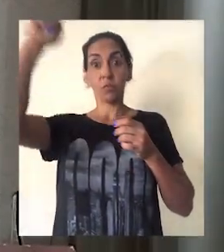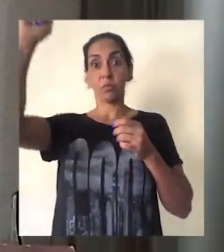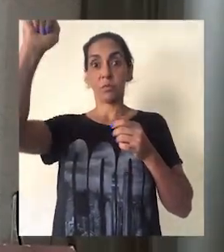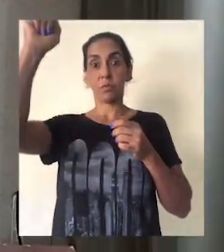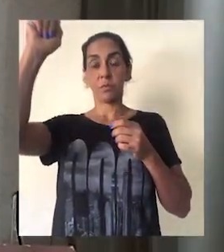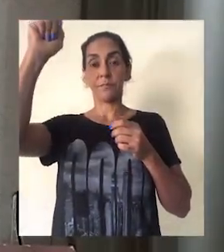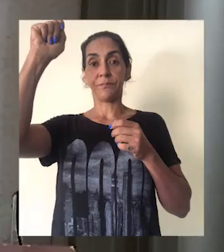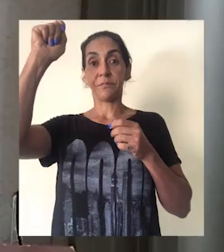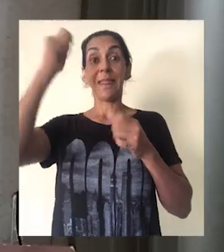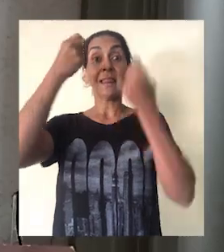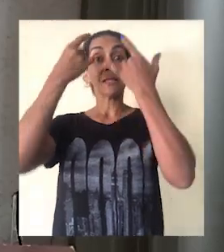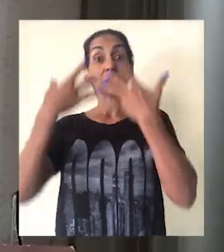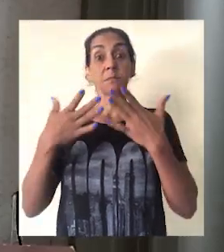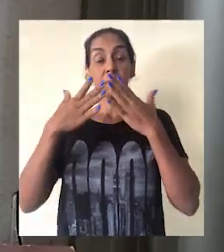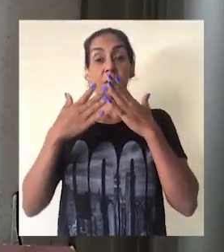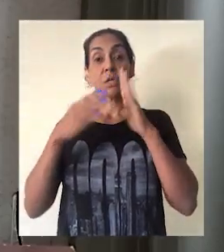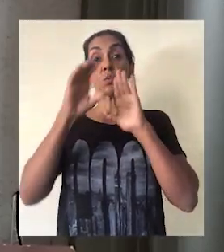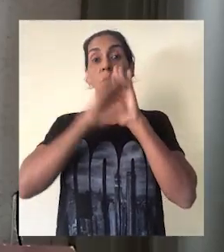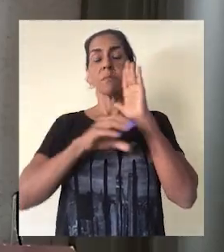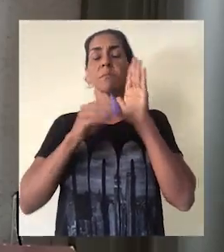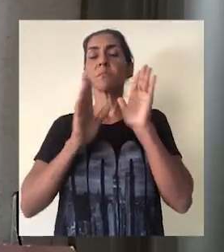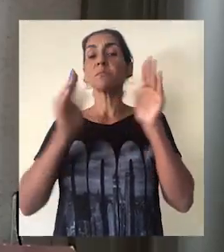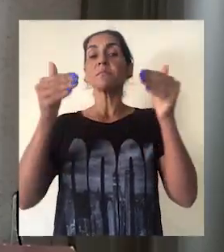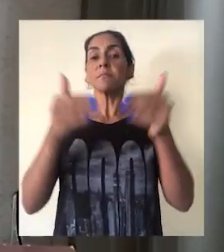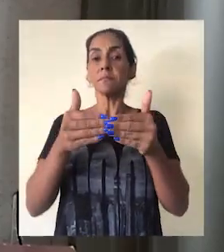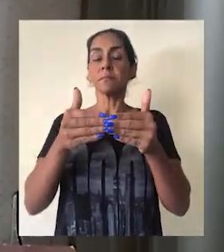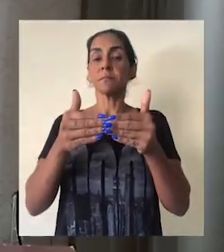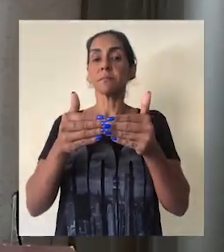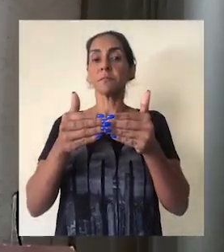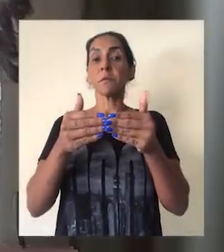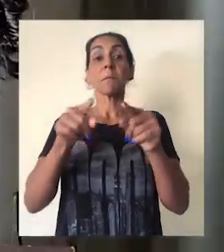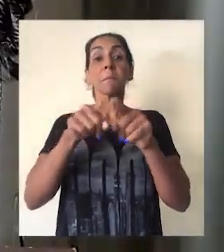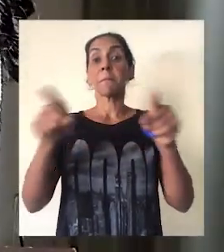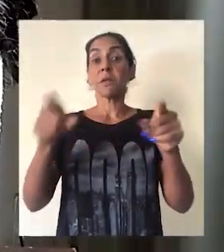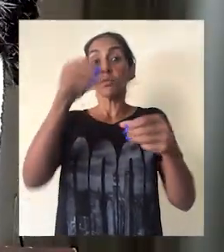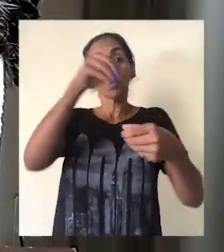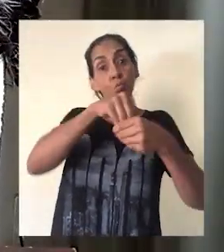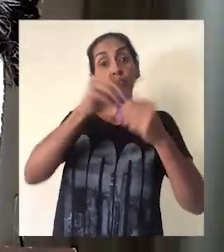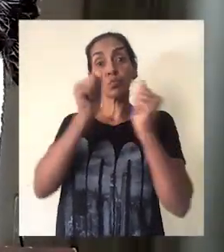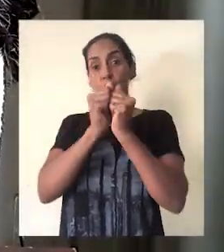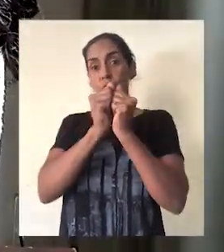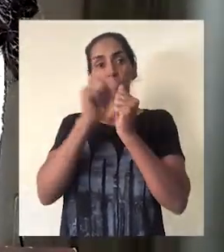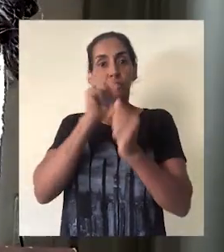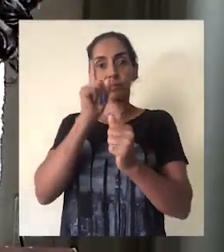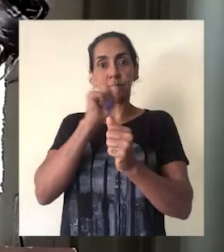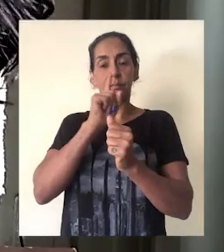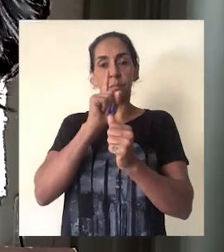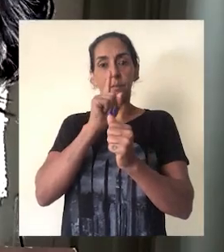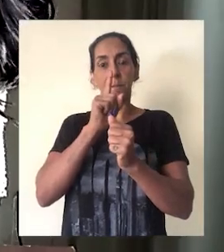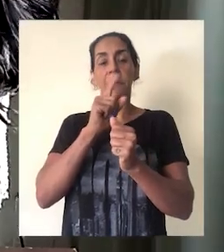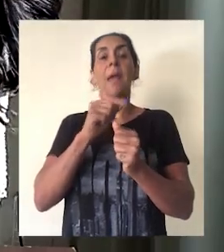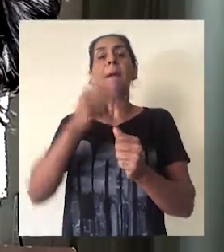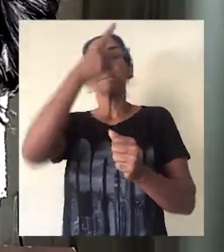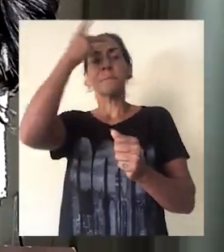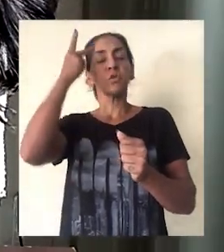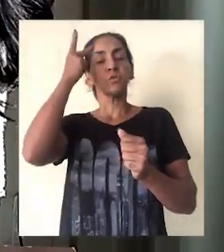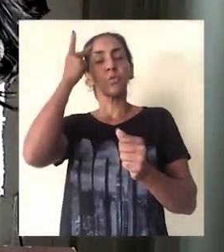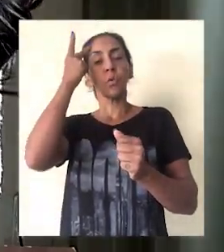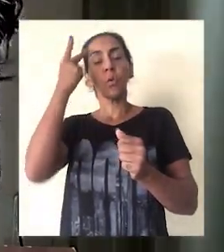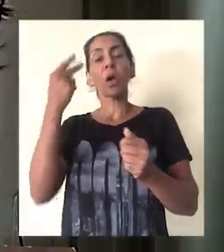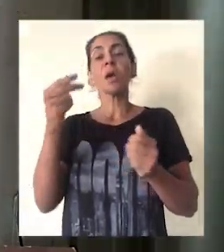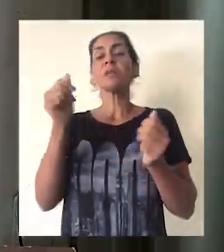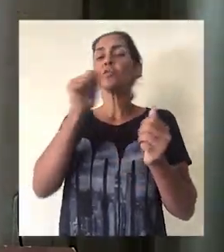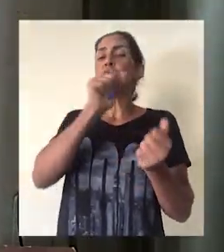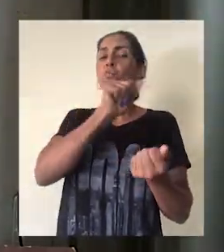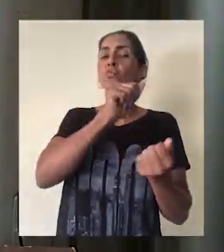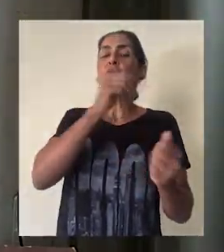extra que não está inserido no livro, mas que a Darkseid colocou nessa edição. O capítulo extra se chama A Hóspede de Drácula, e